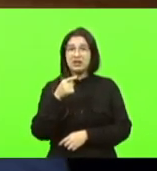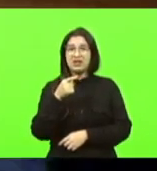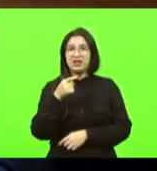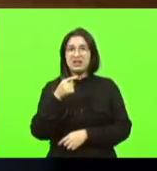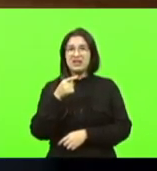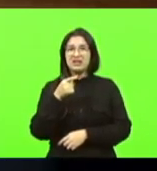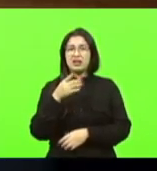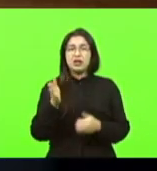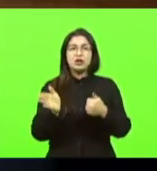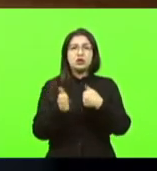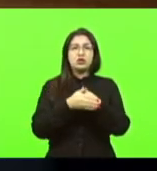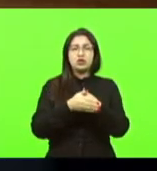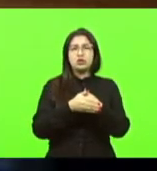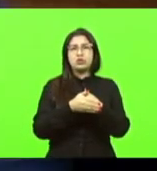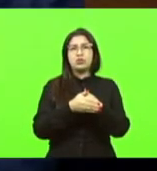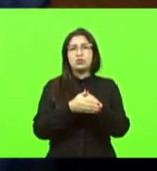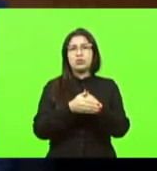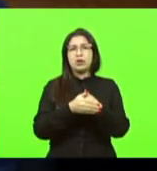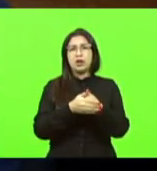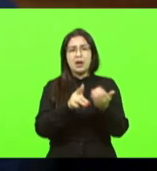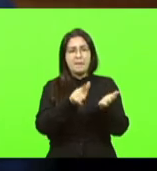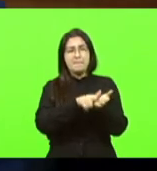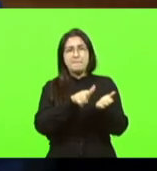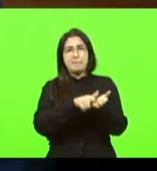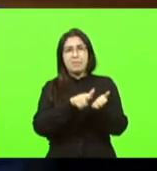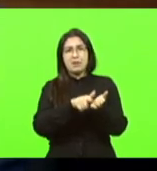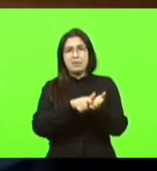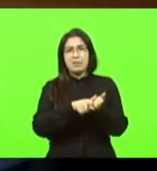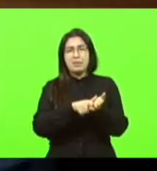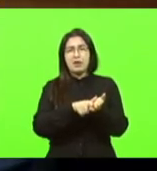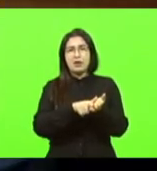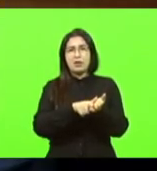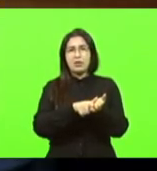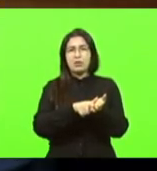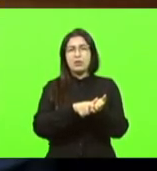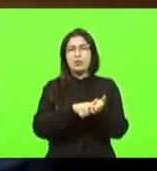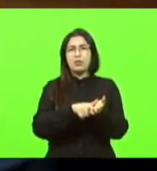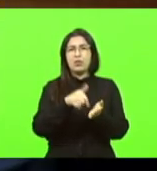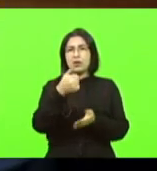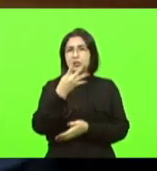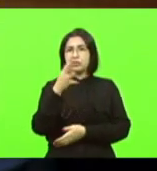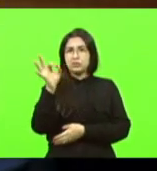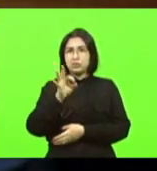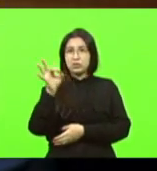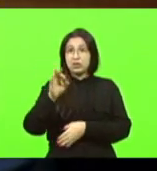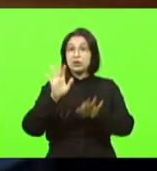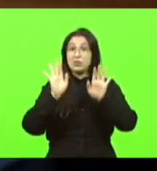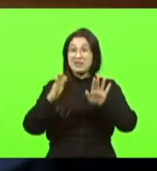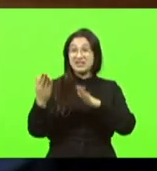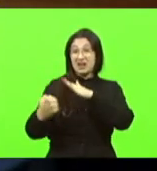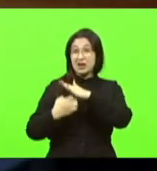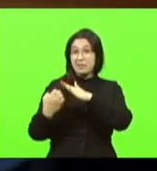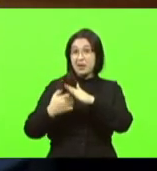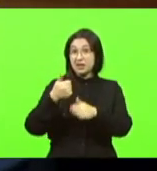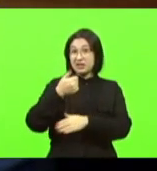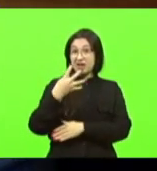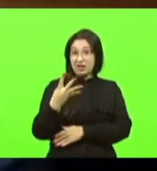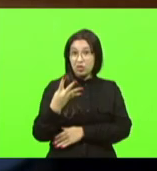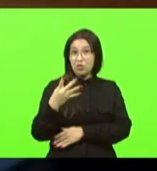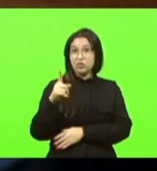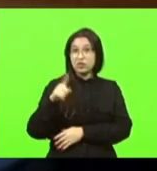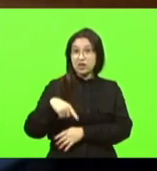os 14 por cento Mas aquelas dez é uma lista de dívida ativa que é uma